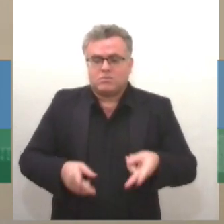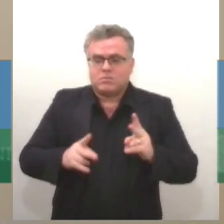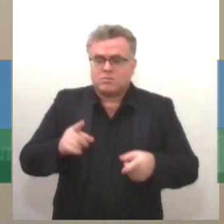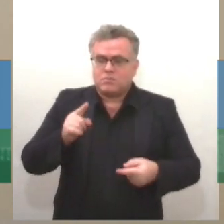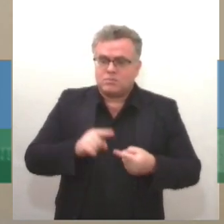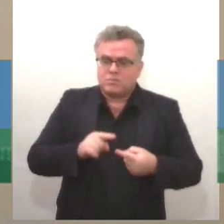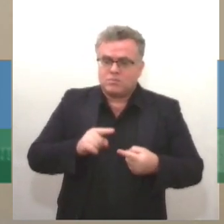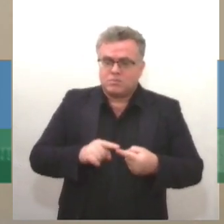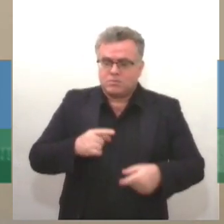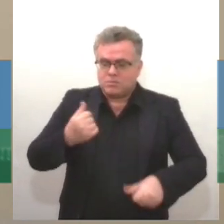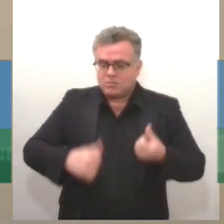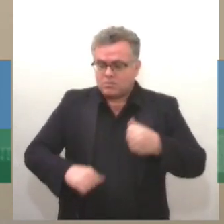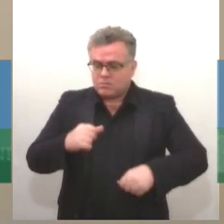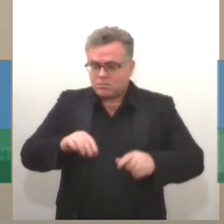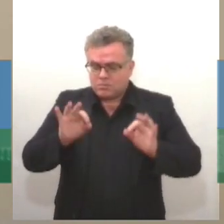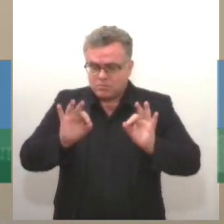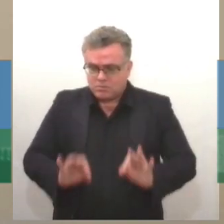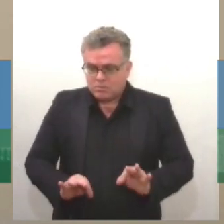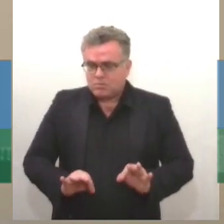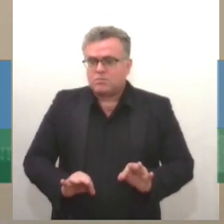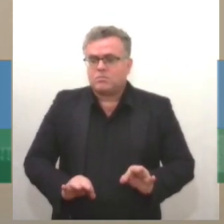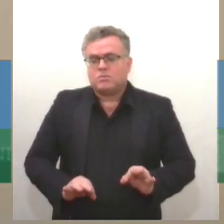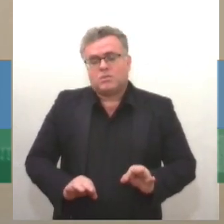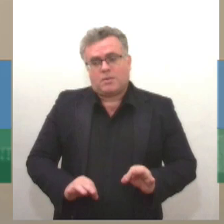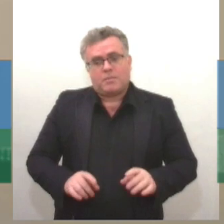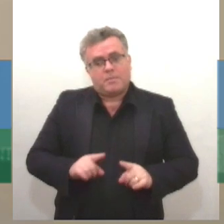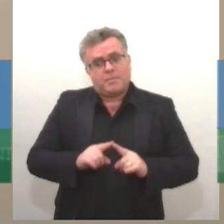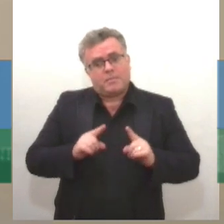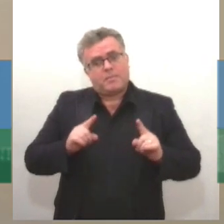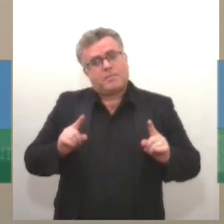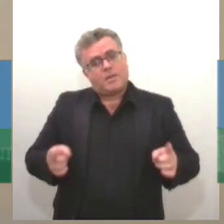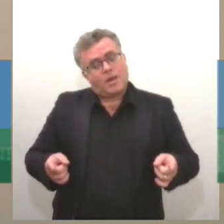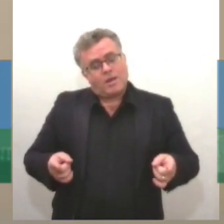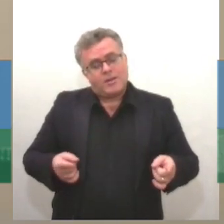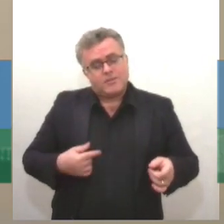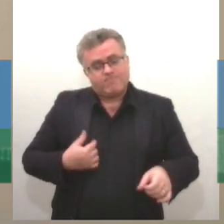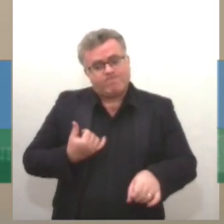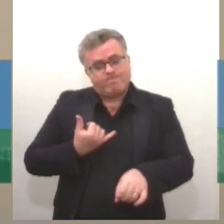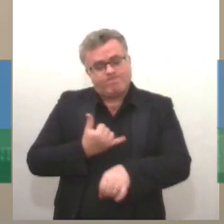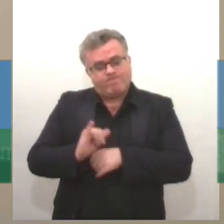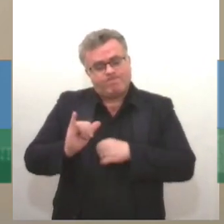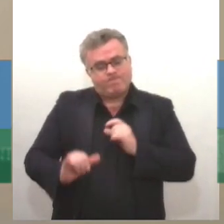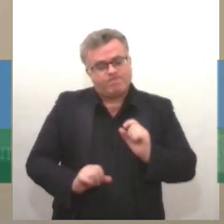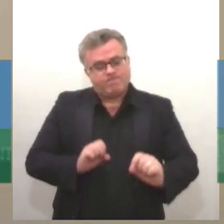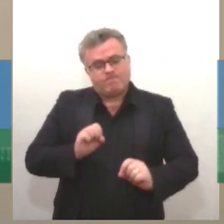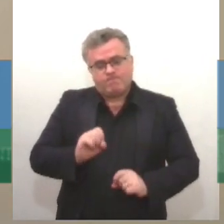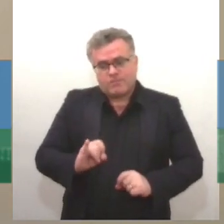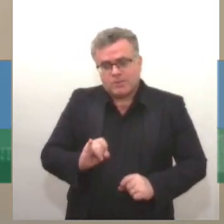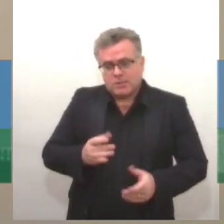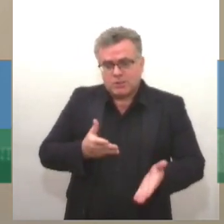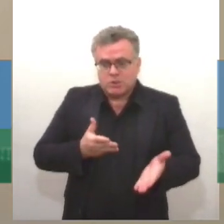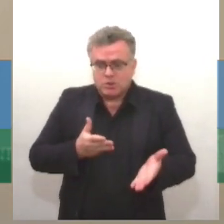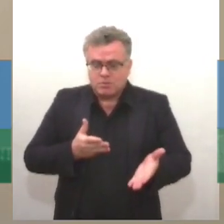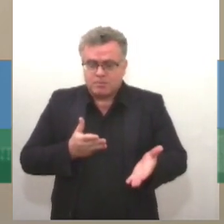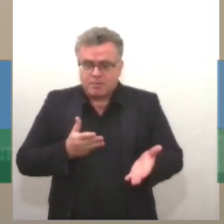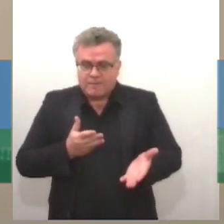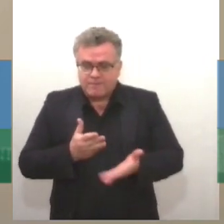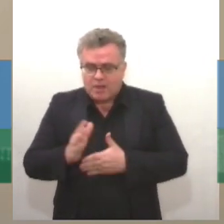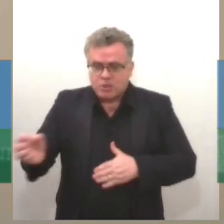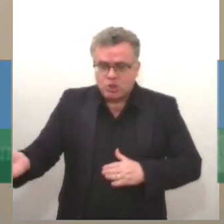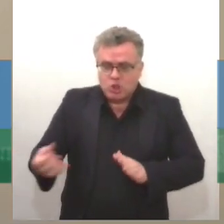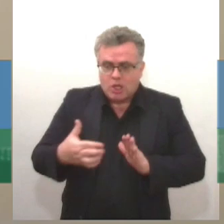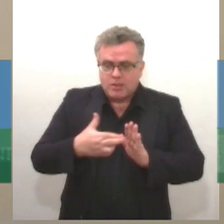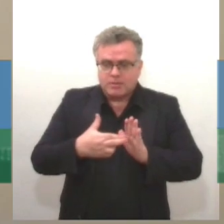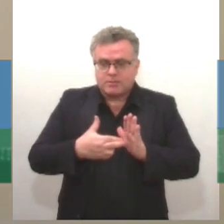sido negligenciada é se for necessário aprovar novas regras, que sejam